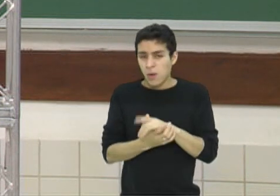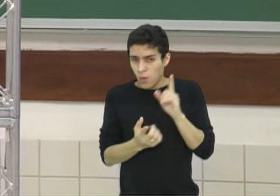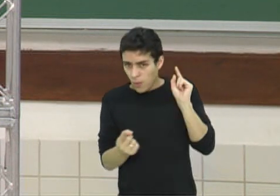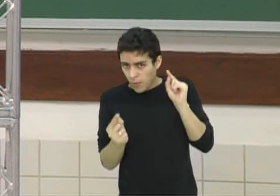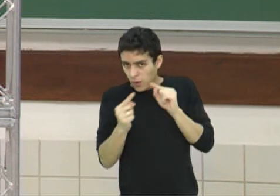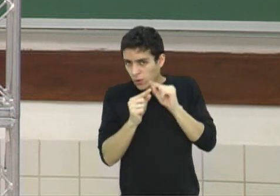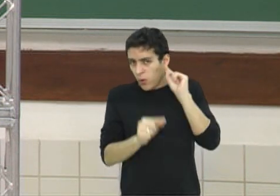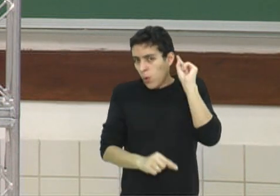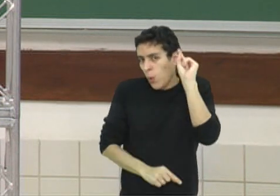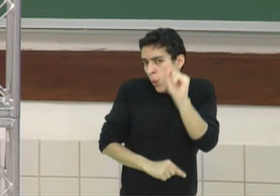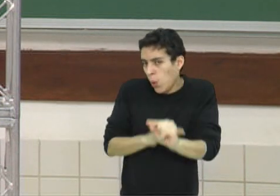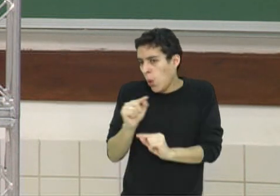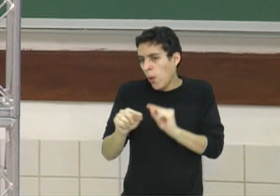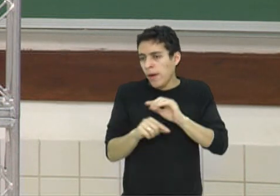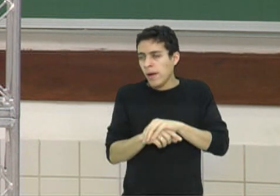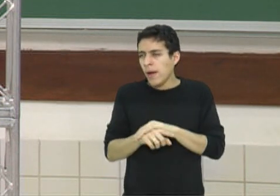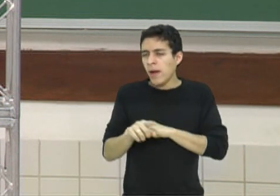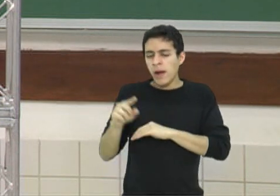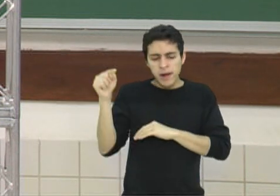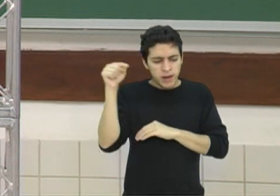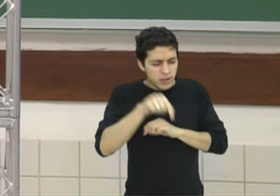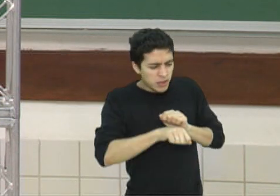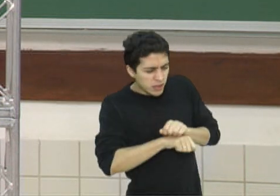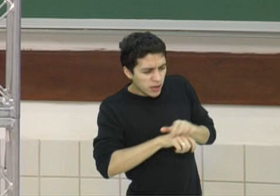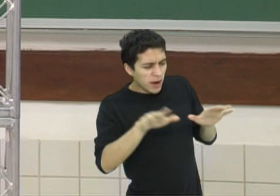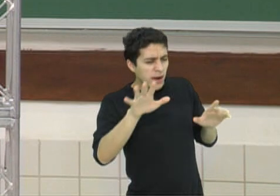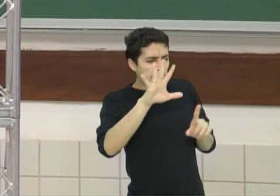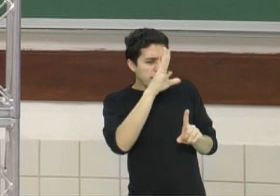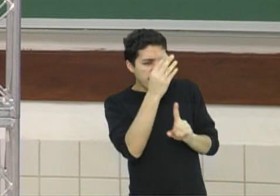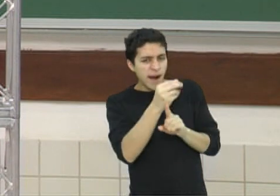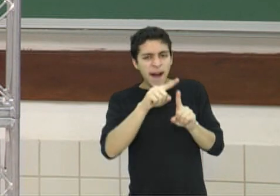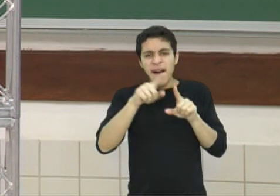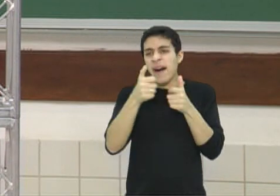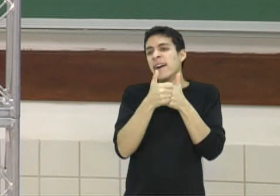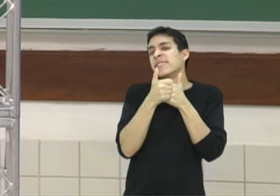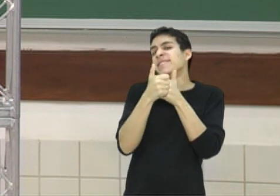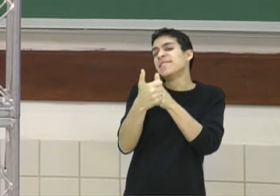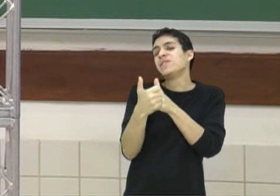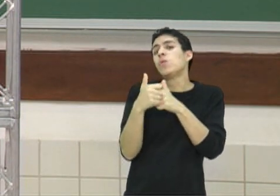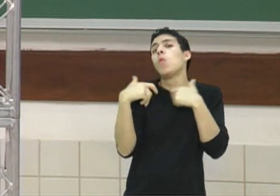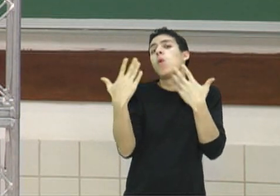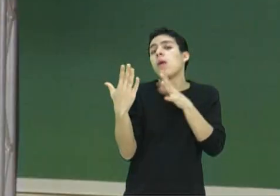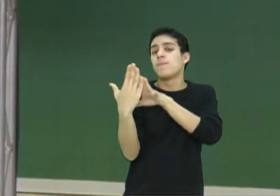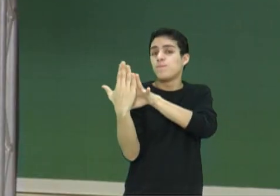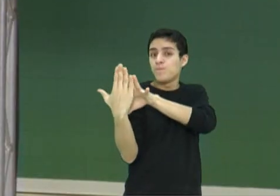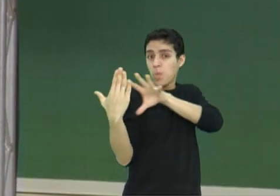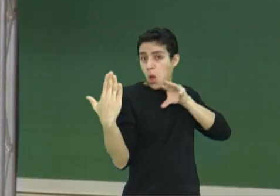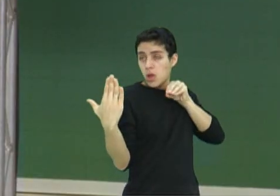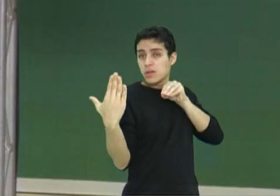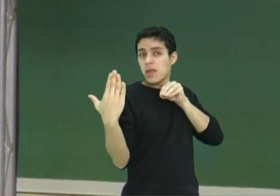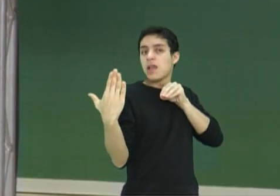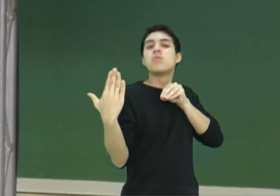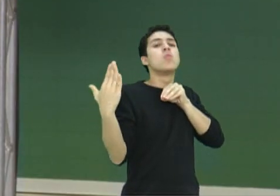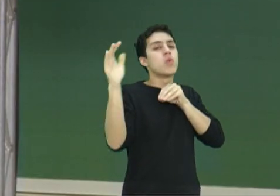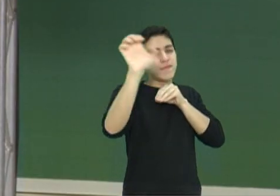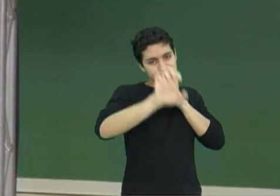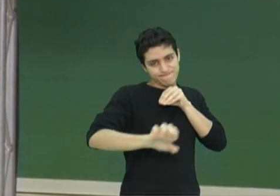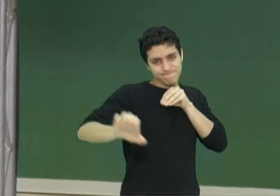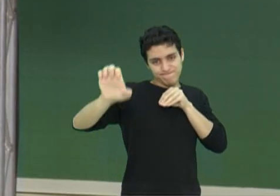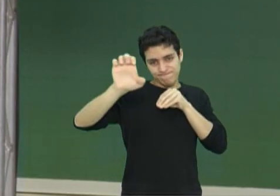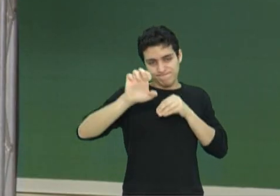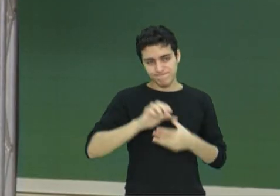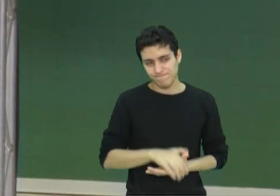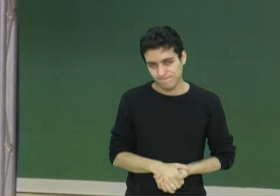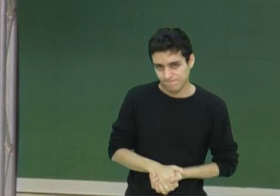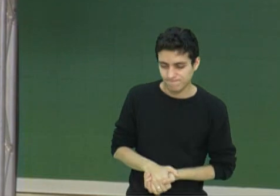arte fosse proliferada no Brasil, mas dentro de quais moldes? Os moldes que